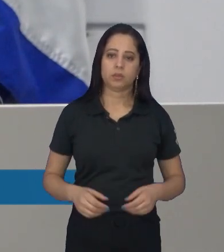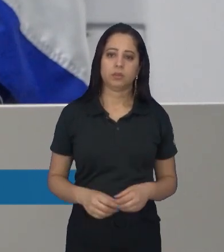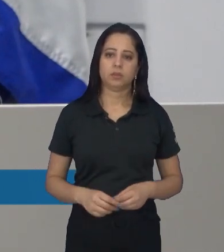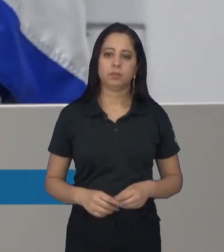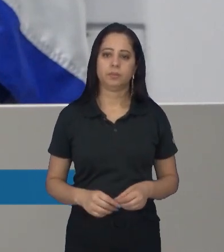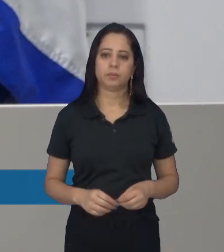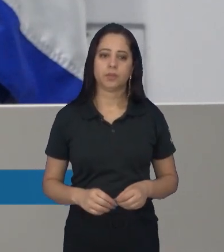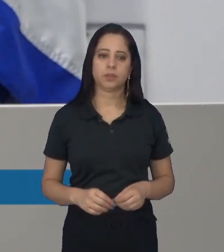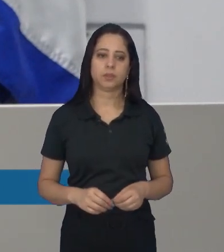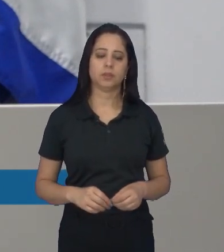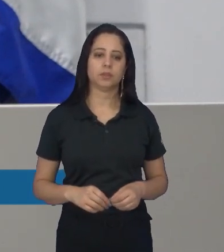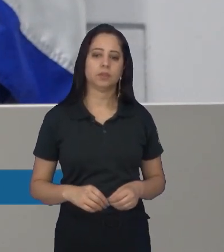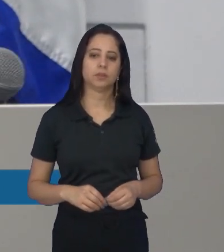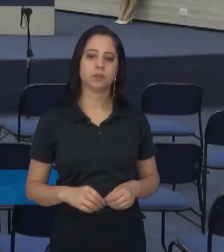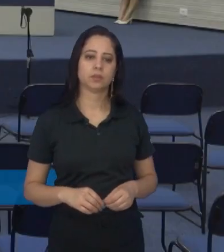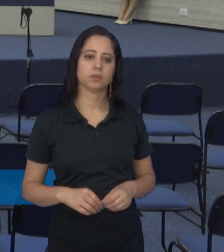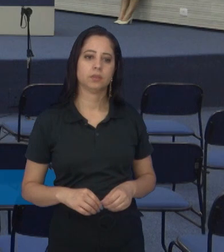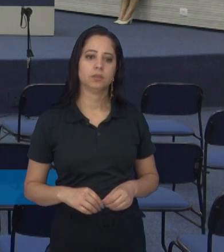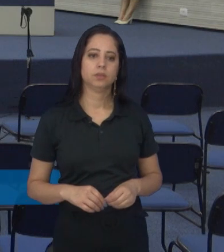Claro